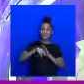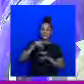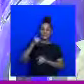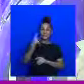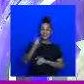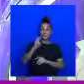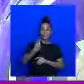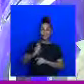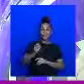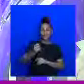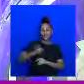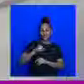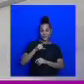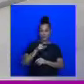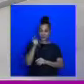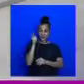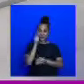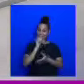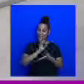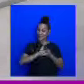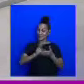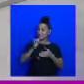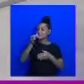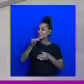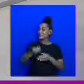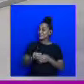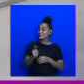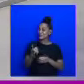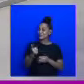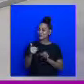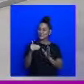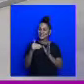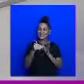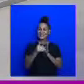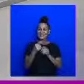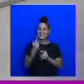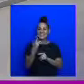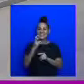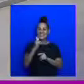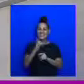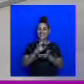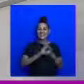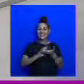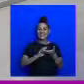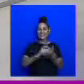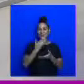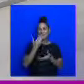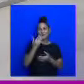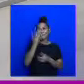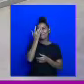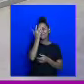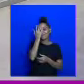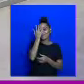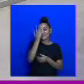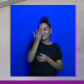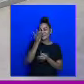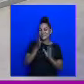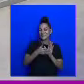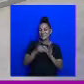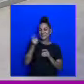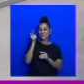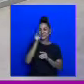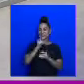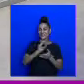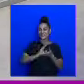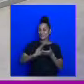sortearemos 15 números. Você ganha prêmio acertando de 11 a 15 números na Loto Fácil. Fácil de jogar, fácil